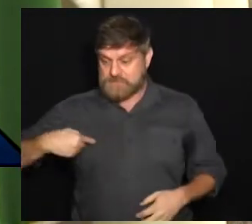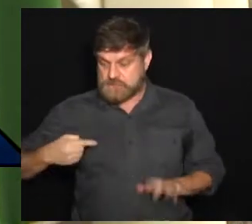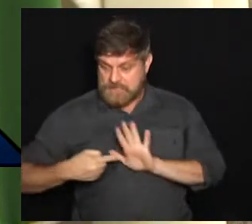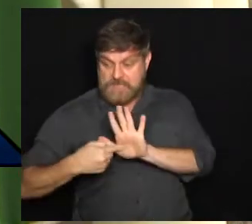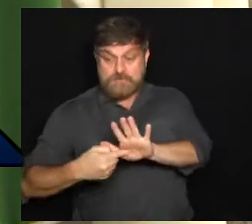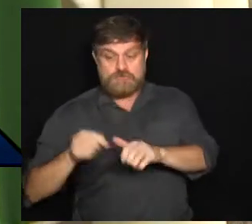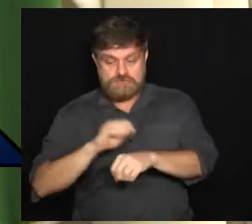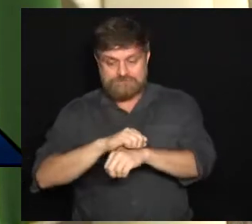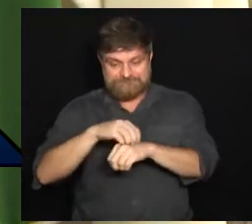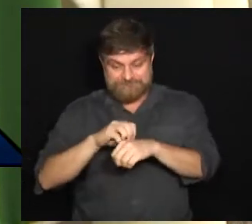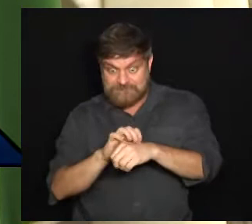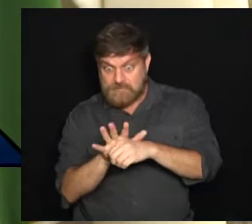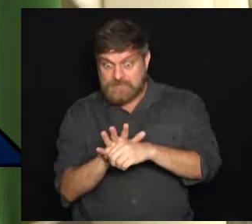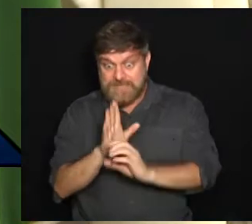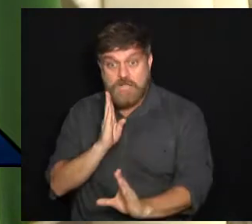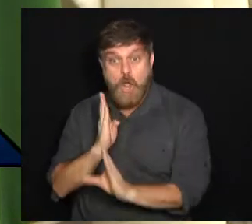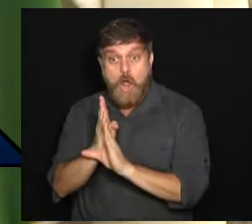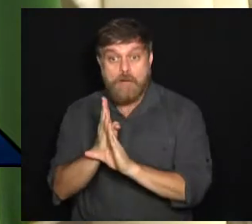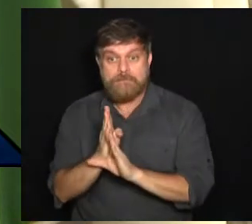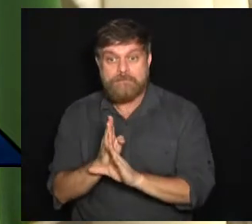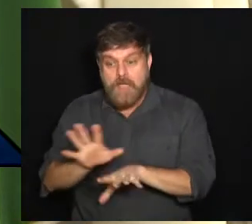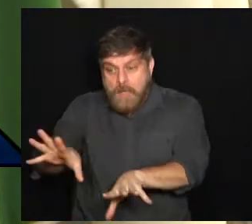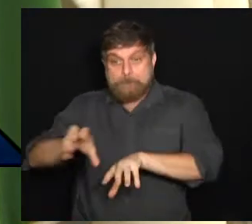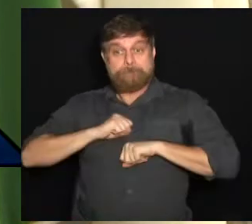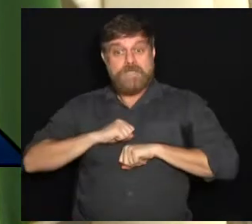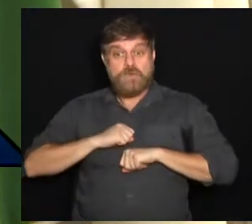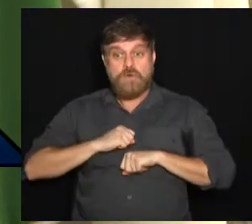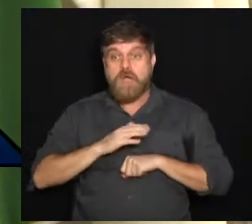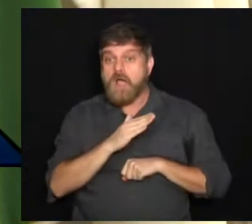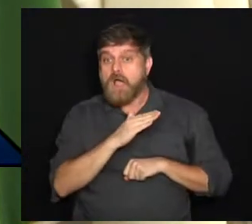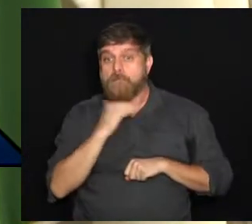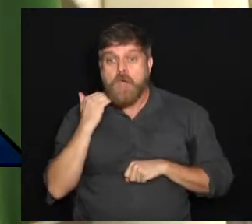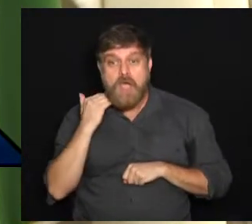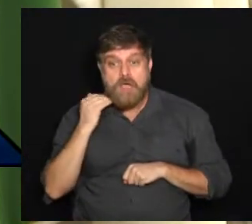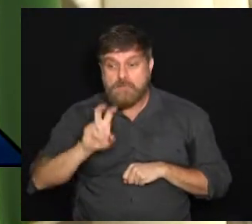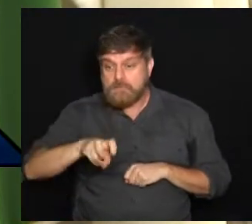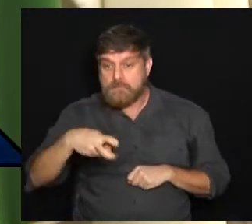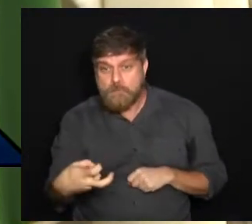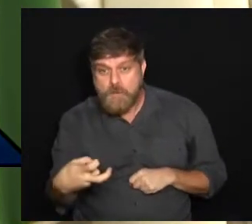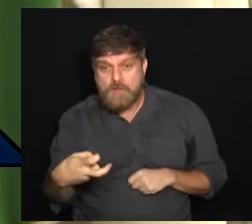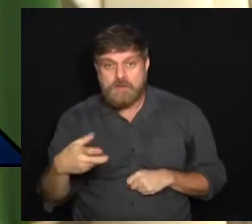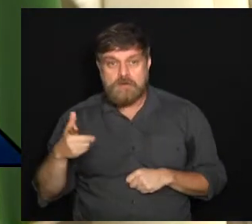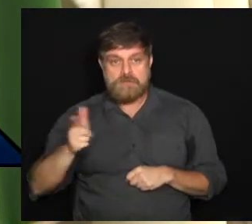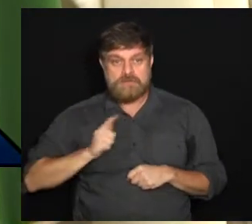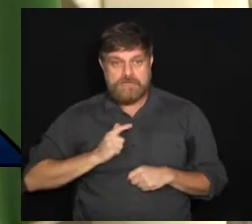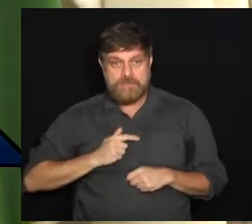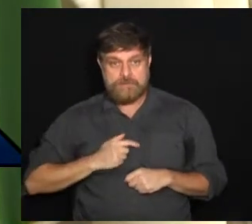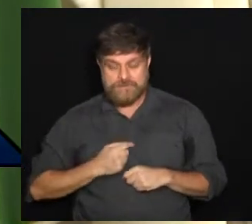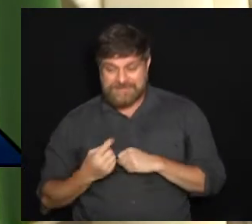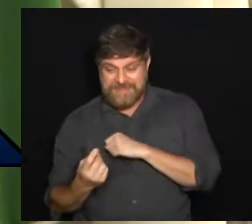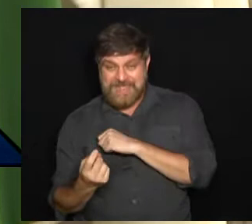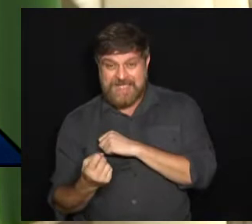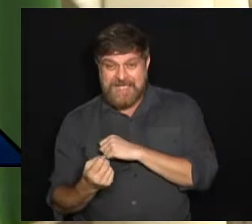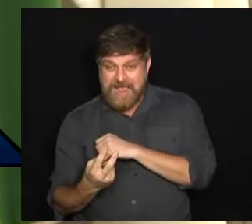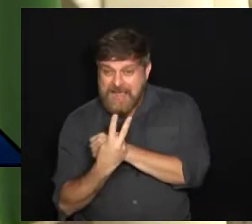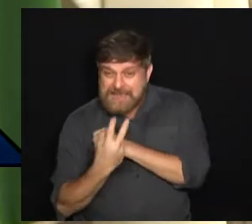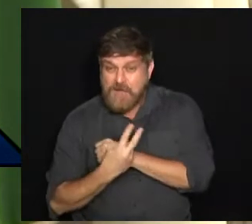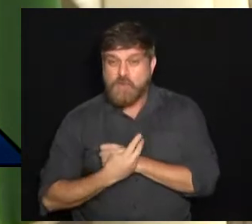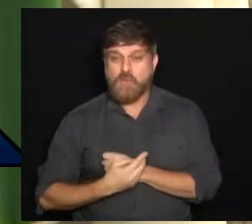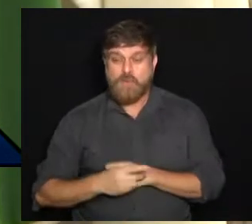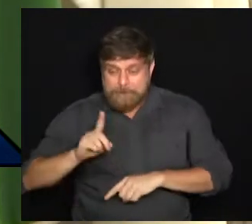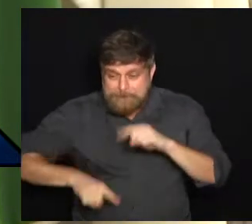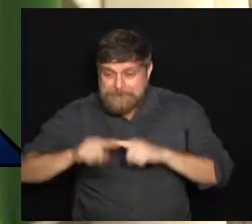de coronavírus acontecendo, contraiu a doença e morreu. Né? Então, equipamentos de proteção individual, como máscaras,